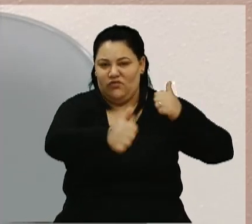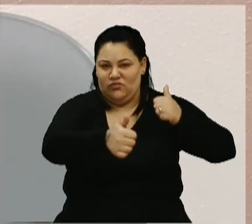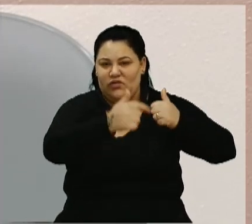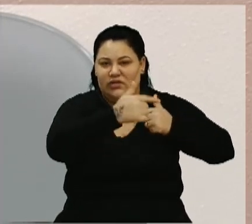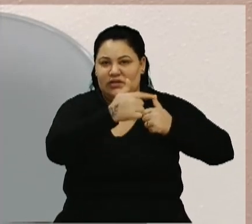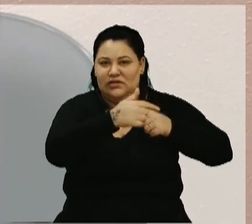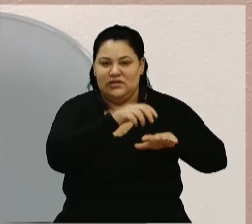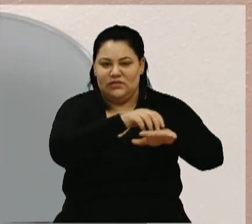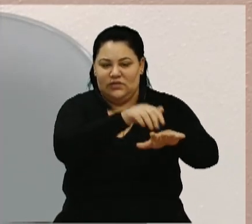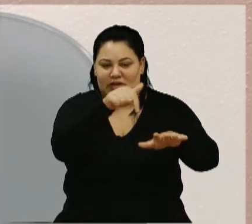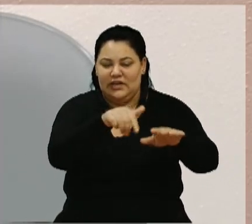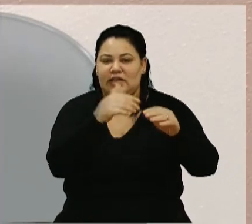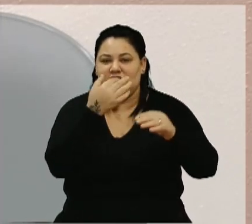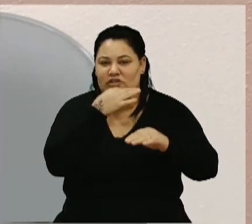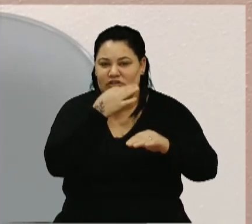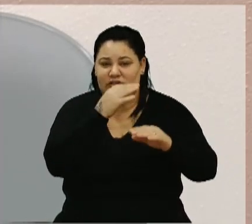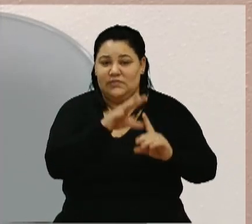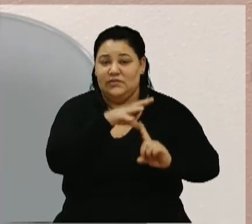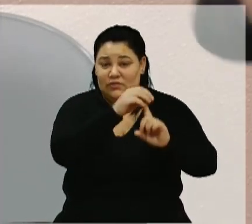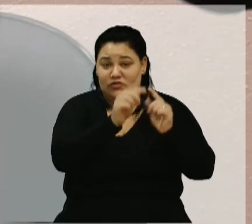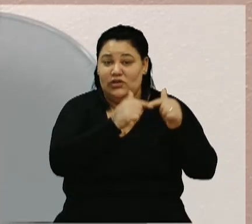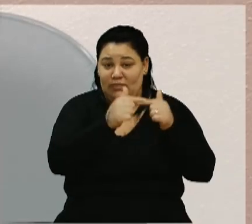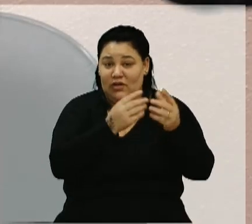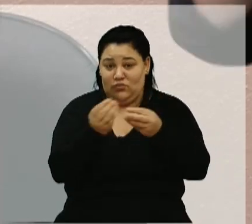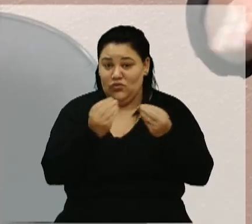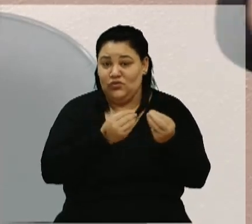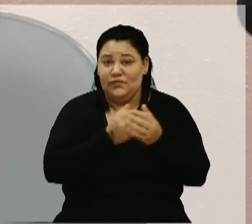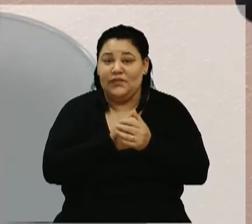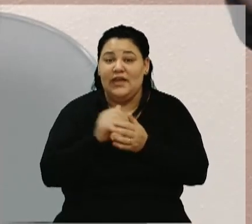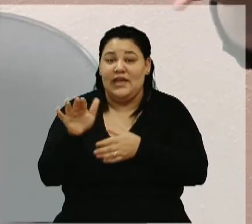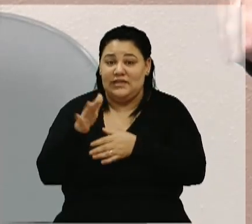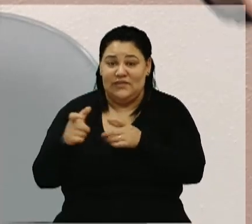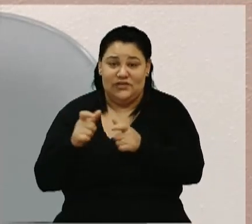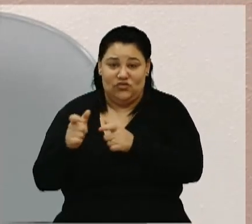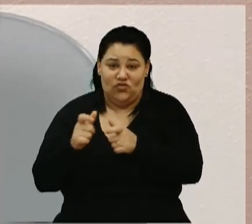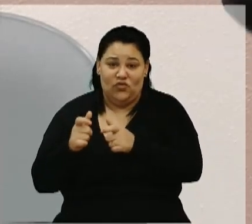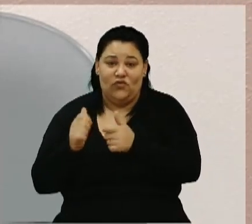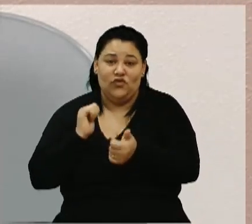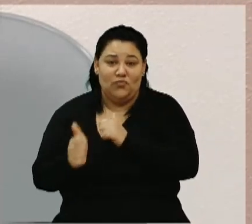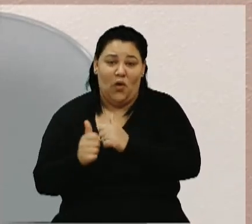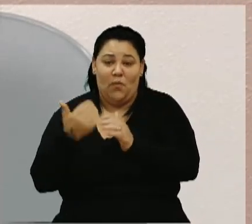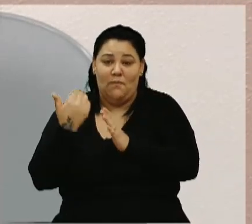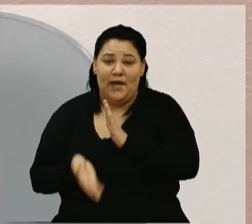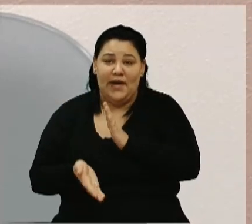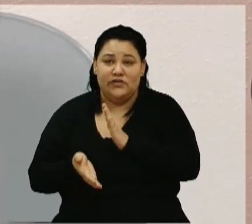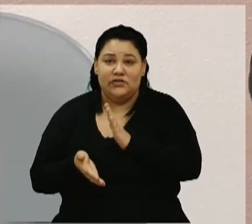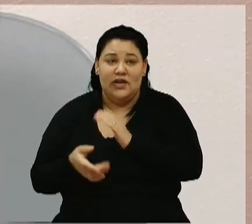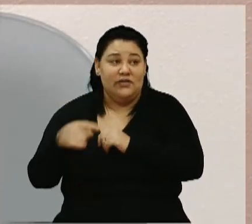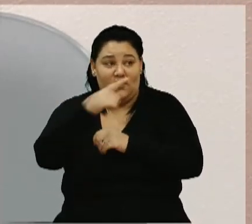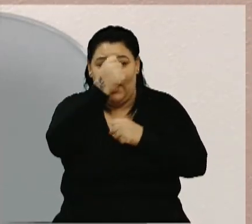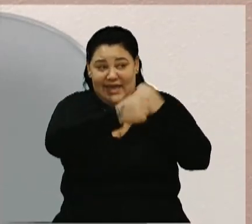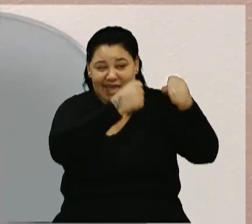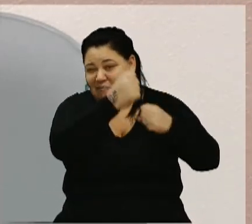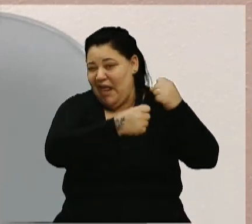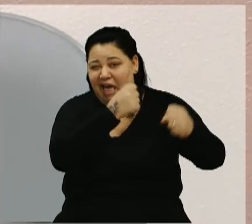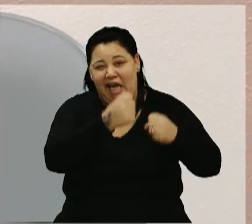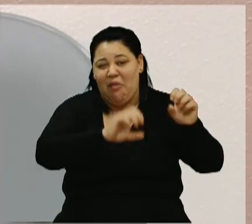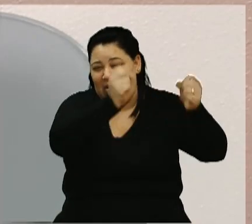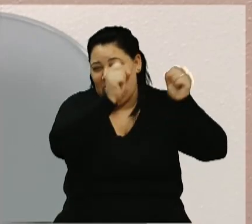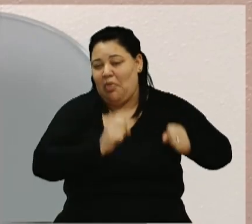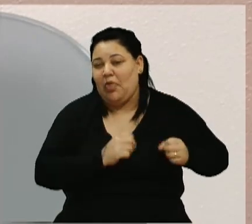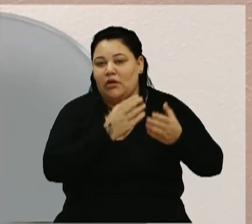transportadores aqui de Caxias, principalmente, eles trabalham muito. E quando o time, às vezes, perde, que eu acho errado, eles vão lá e quebram o estádio. E está errado quebrar o